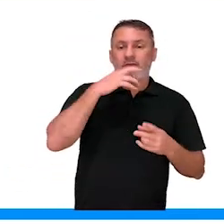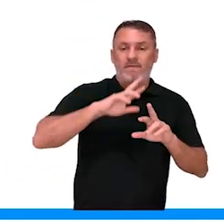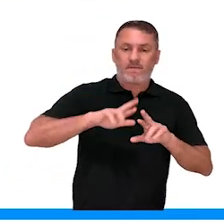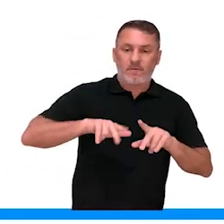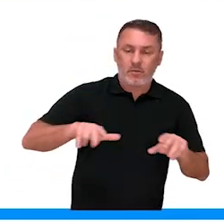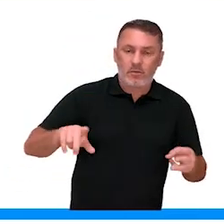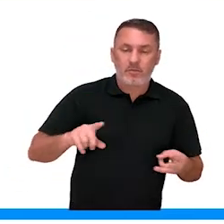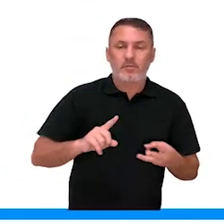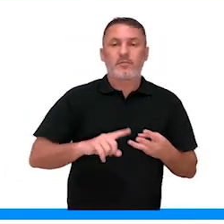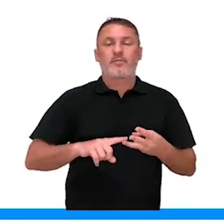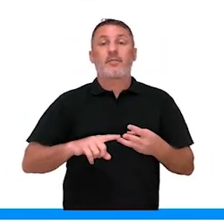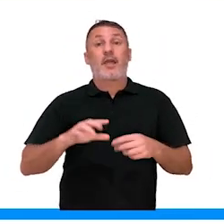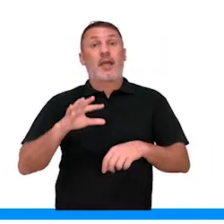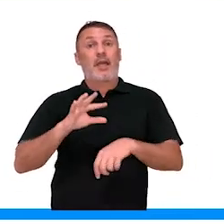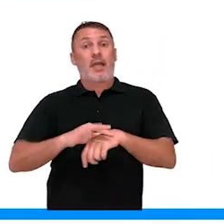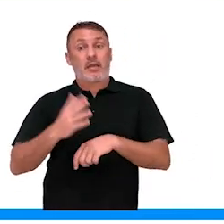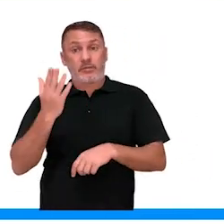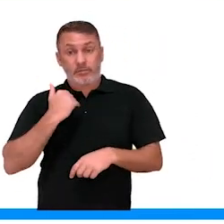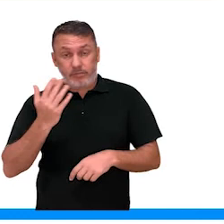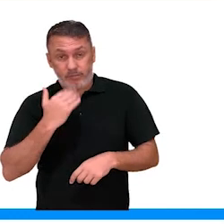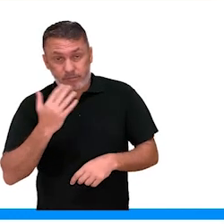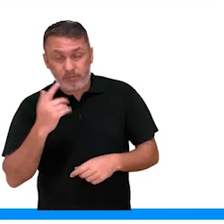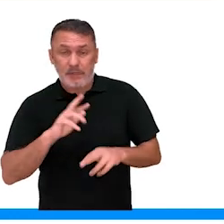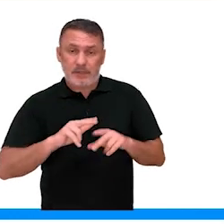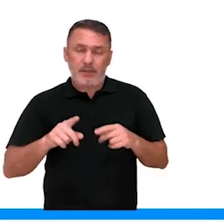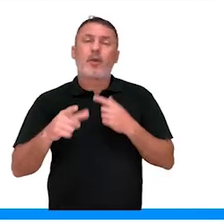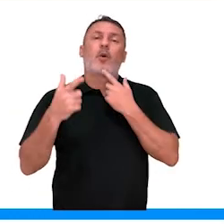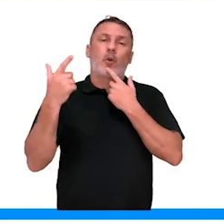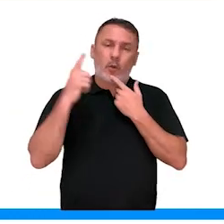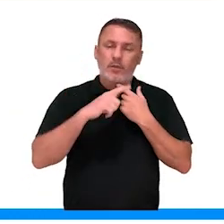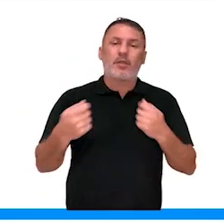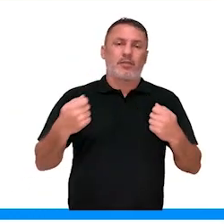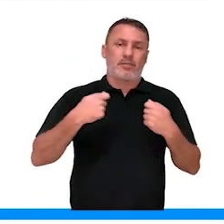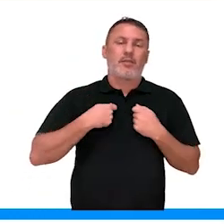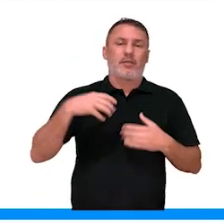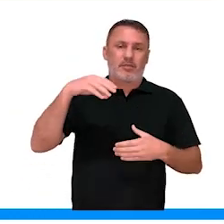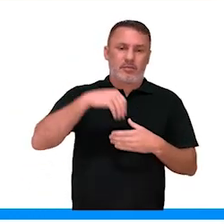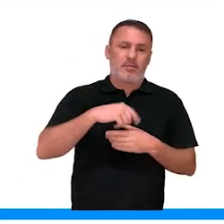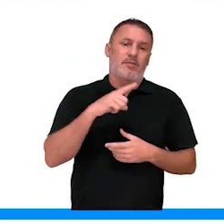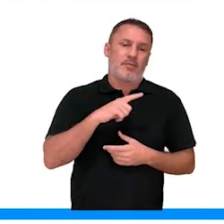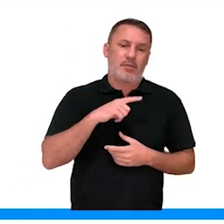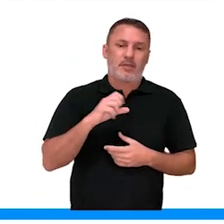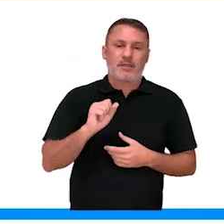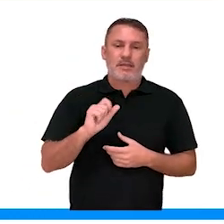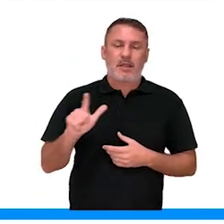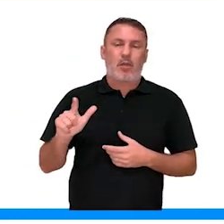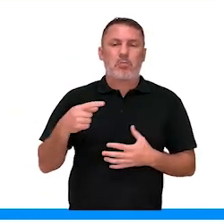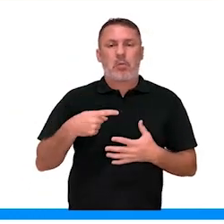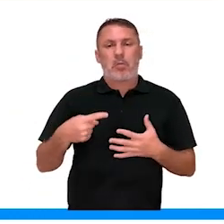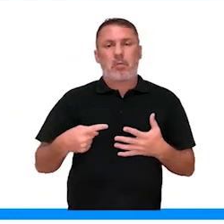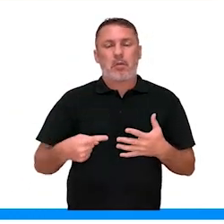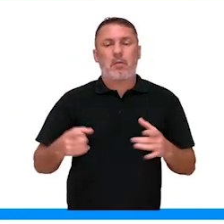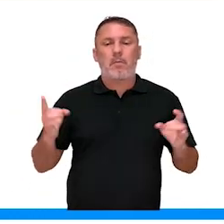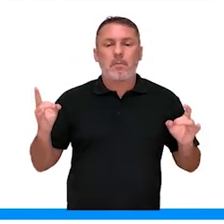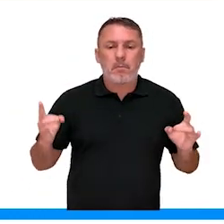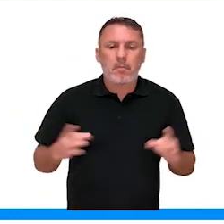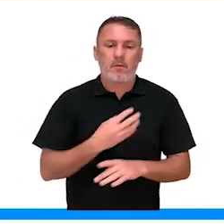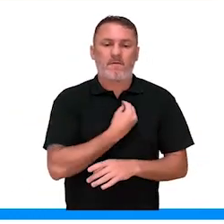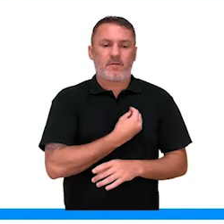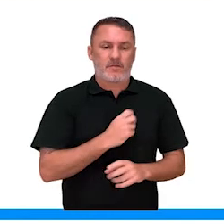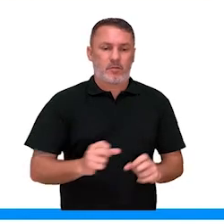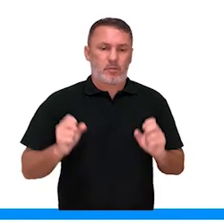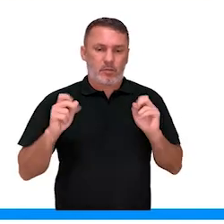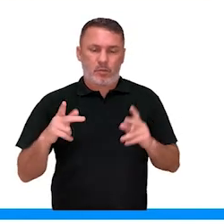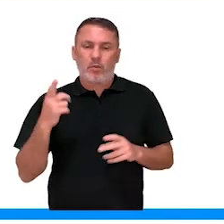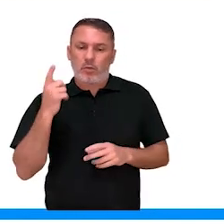frutas, verduras, comendo carnes, né? A gente consegue ter aí todos os sais minerais que a gente